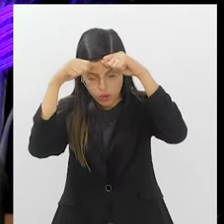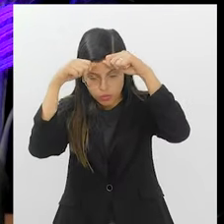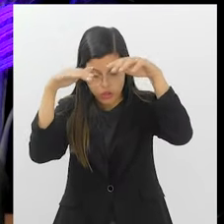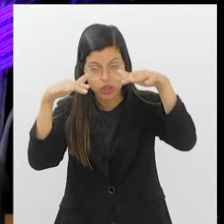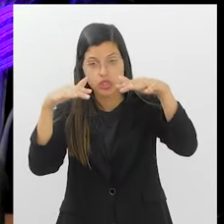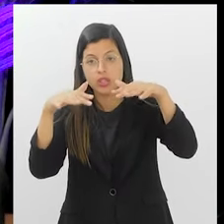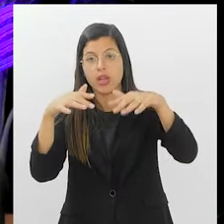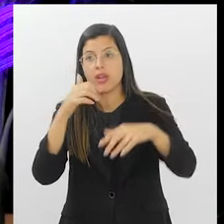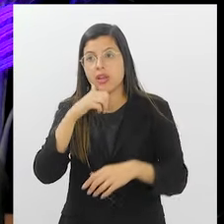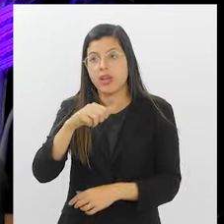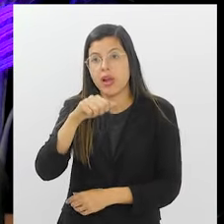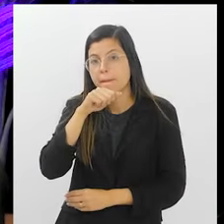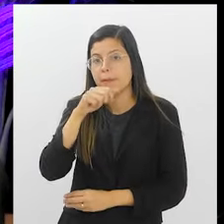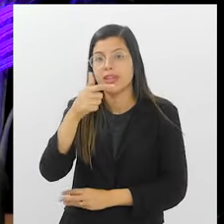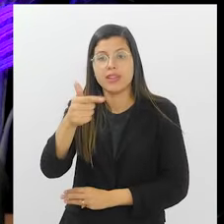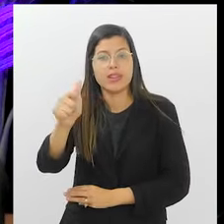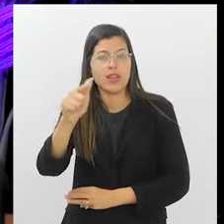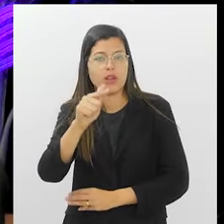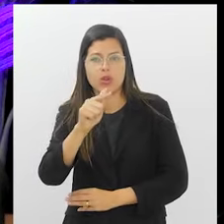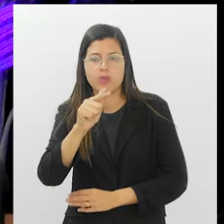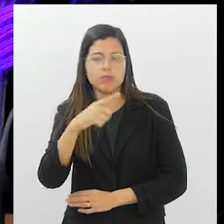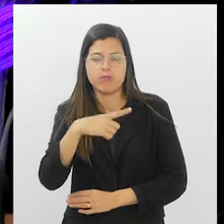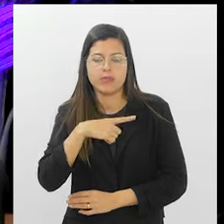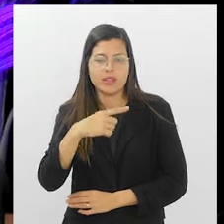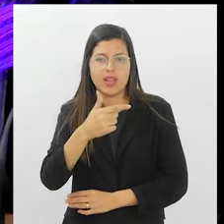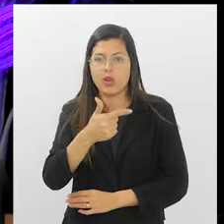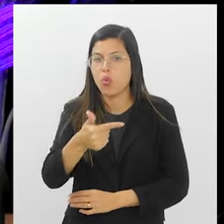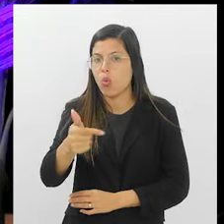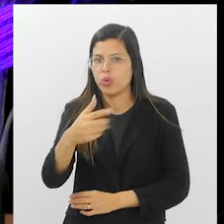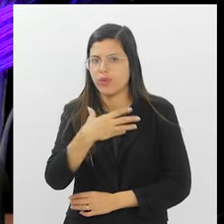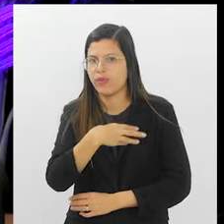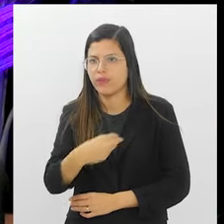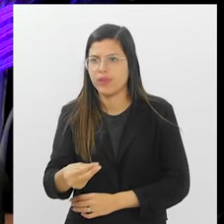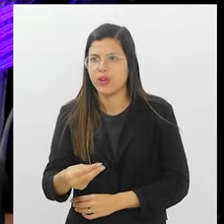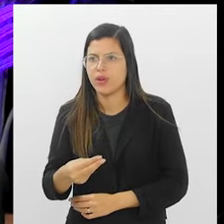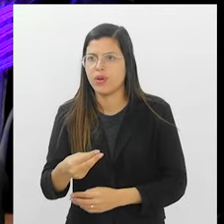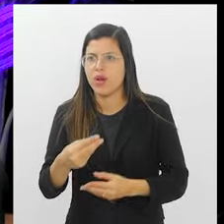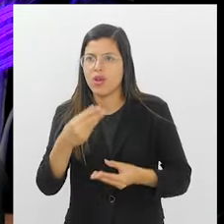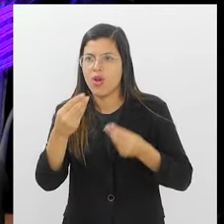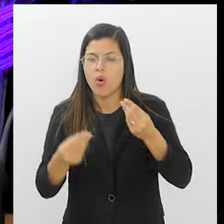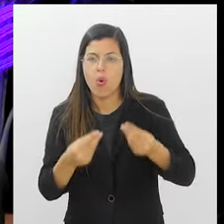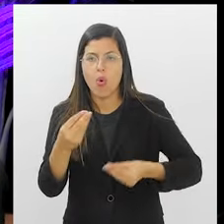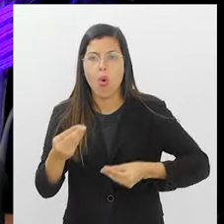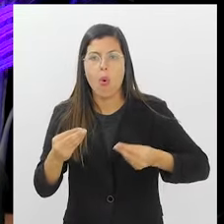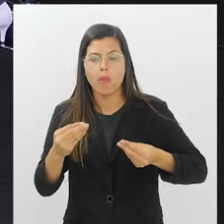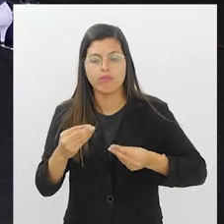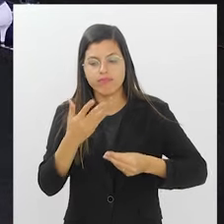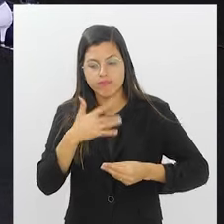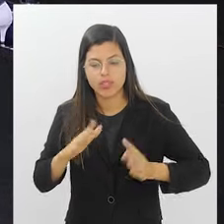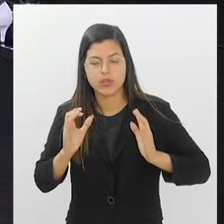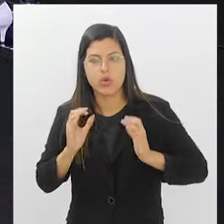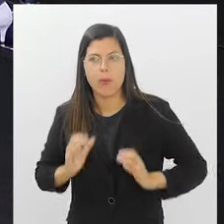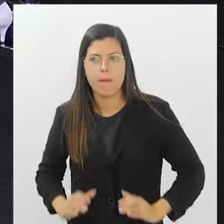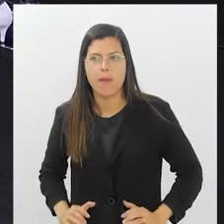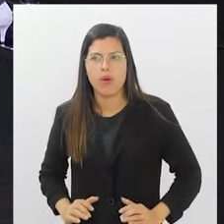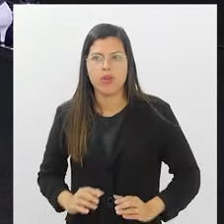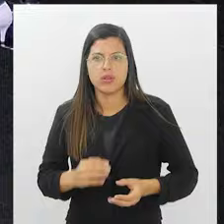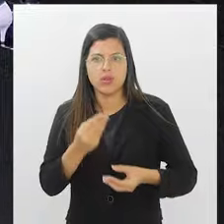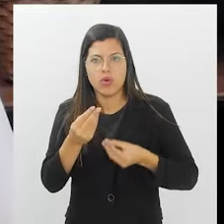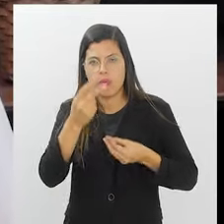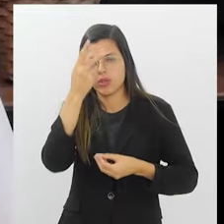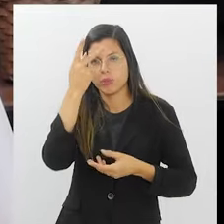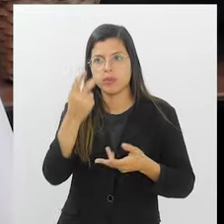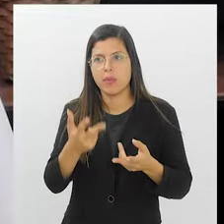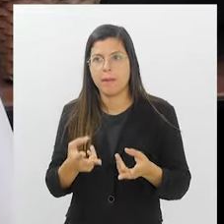que é autista e a mãe está tendo outro filho, né? Então, o que acontece? Quando vai lá, como é que a criança se comporta ali? Como é que as pessoas vão